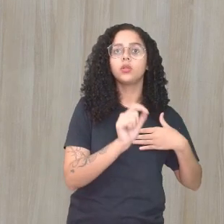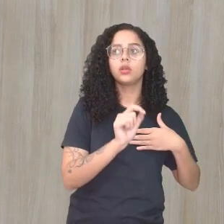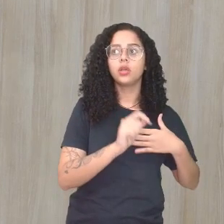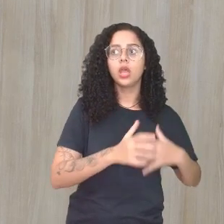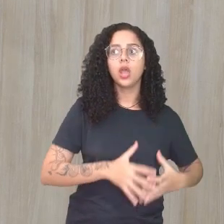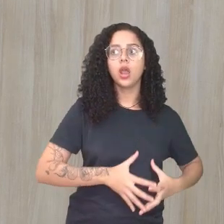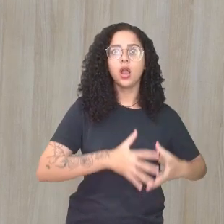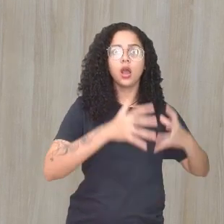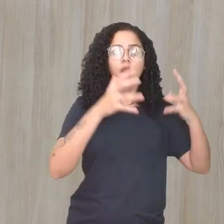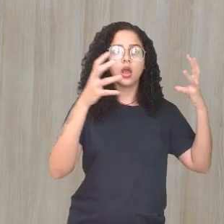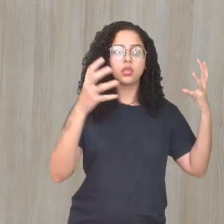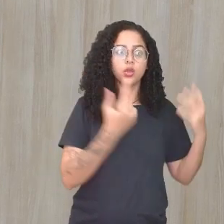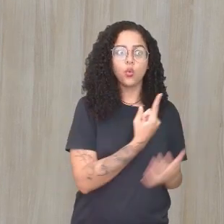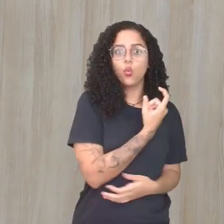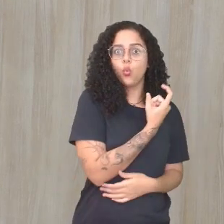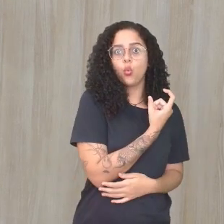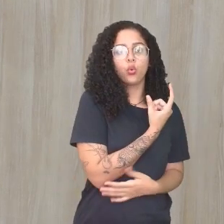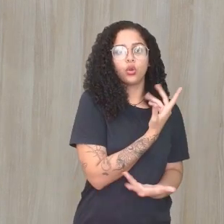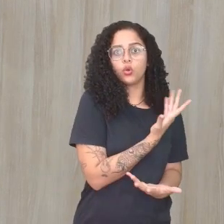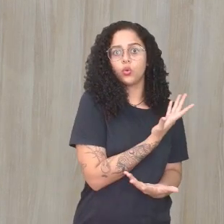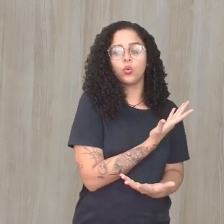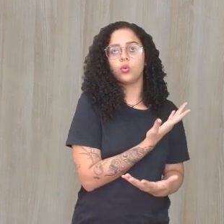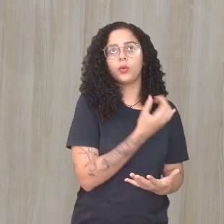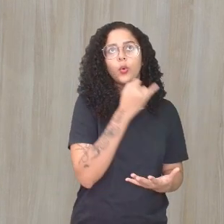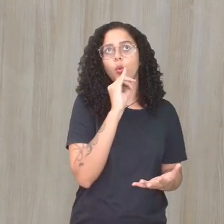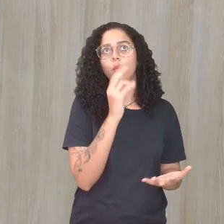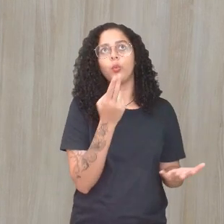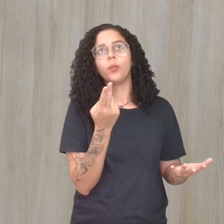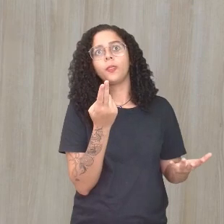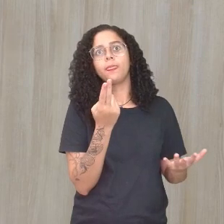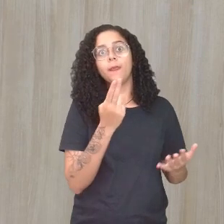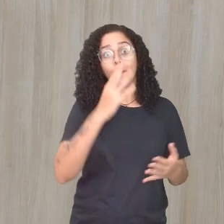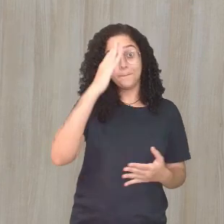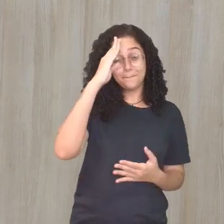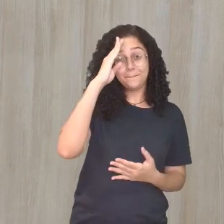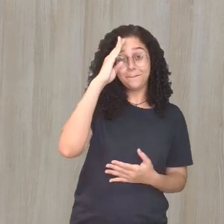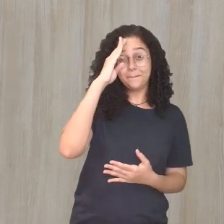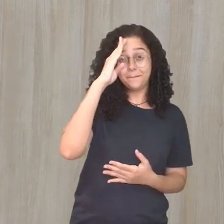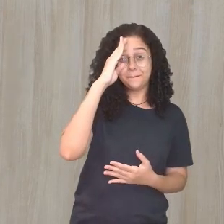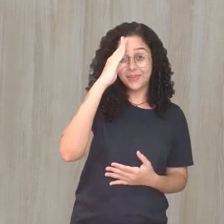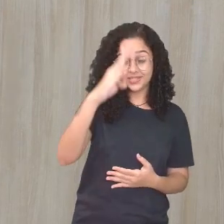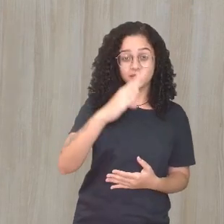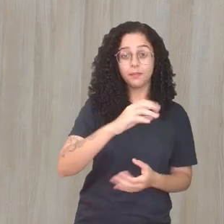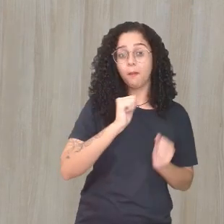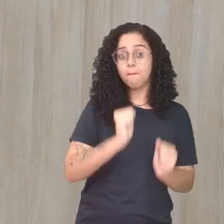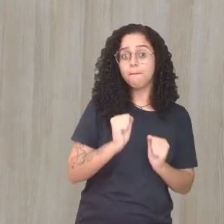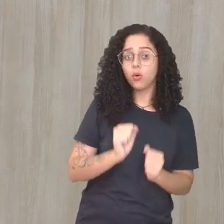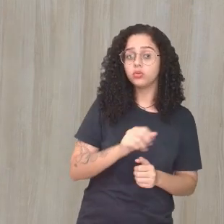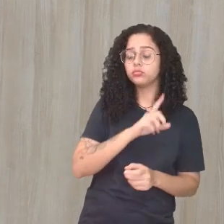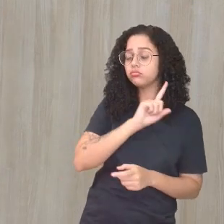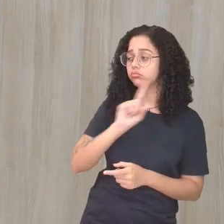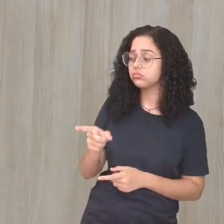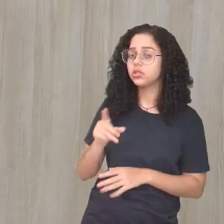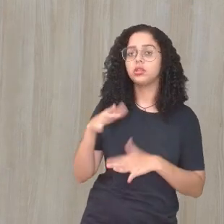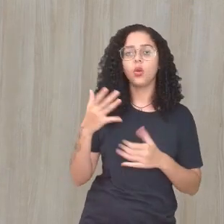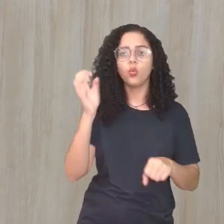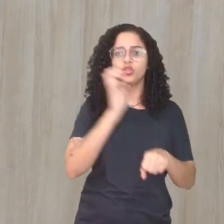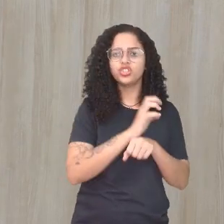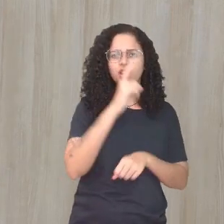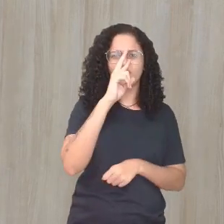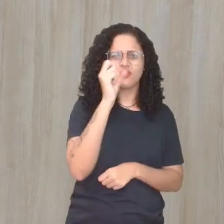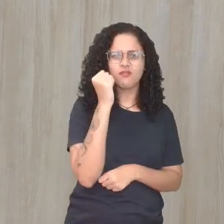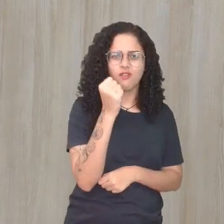e único ali, digamos assim, o principal interventor. Então, um Estado